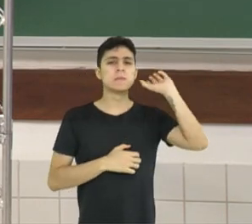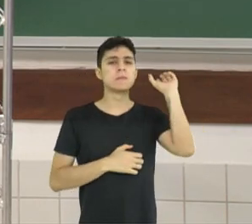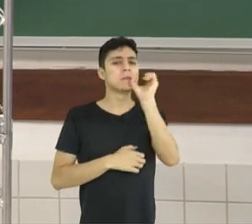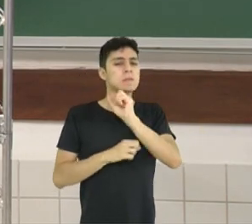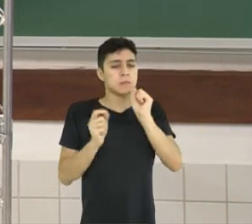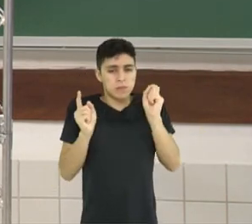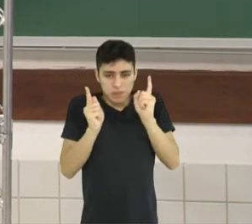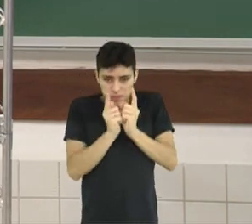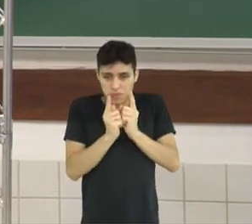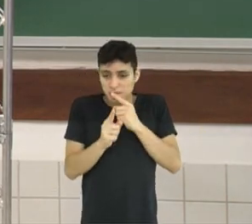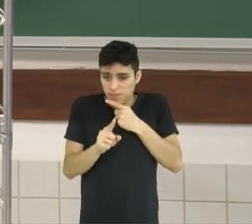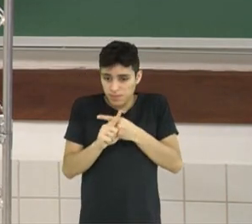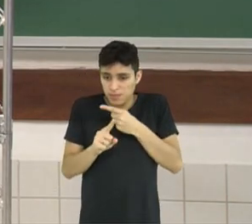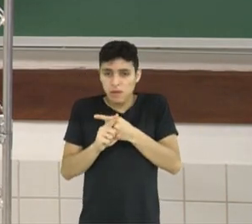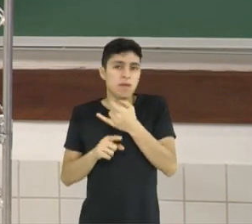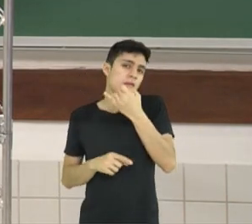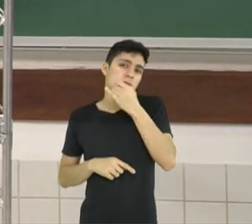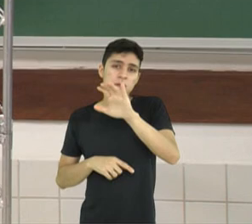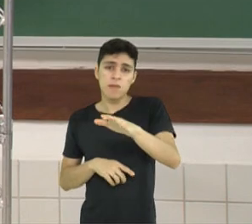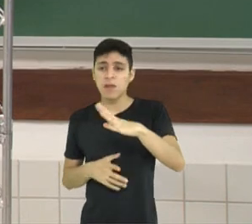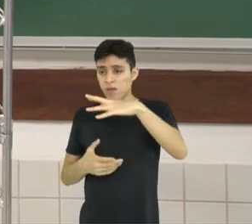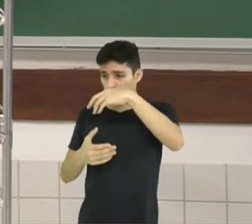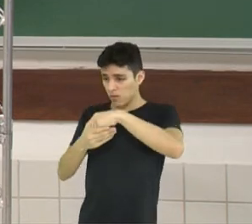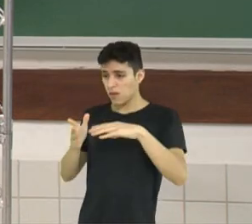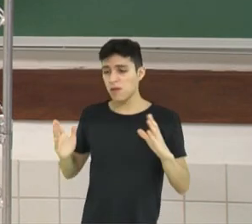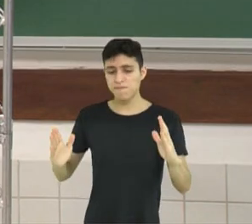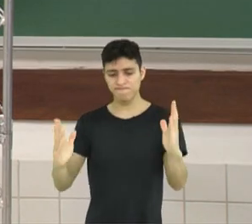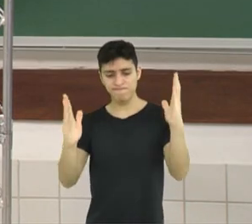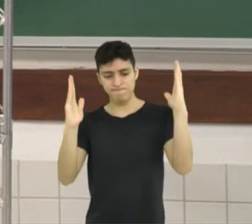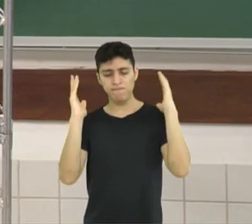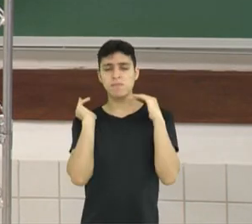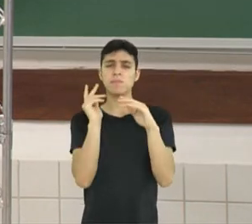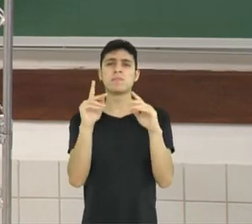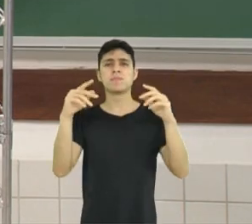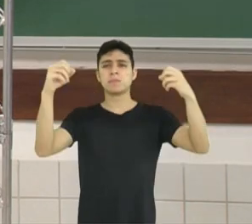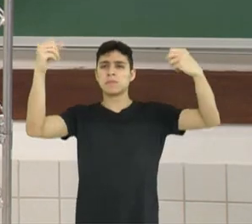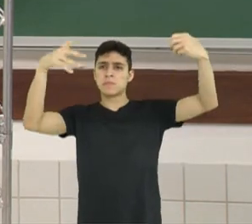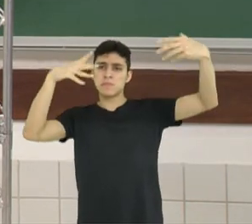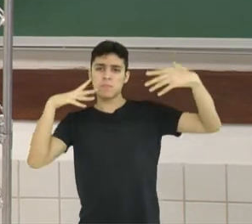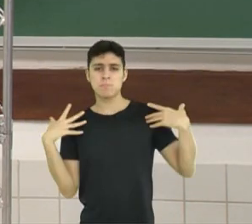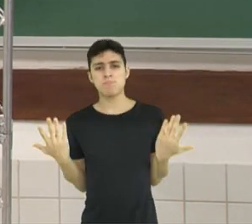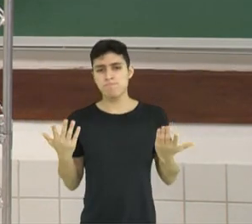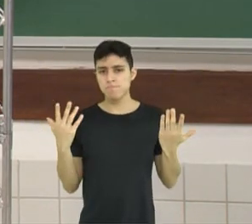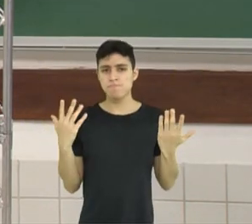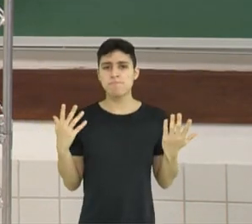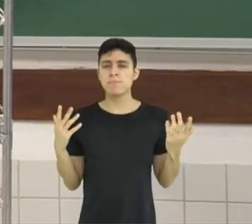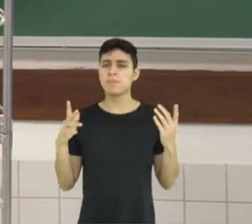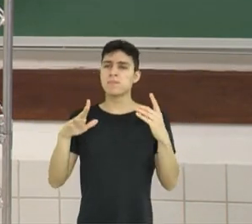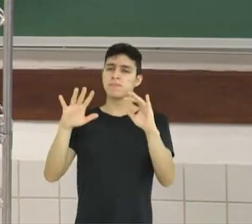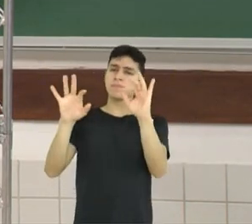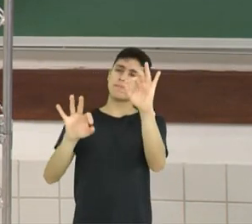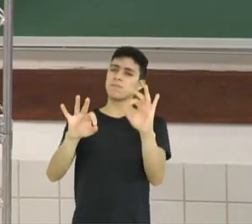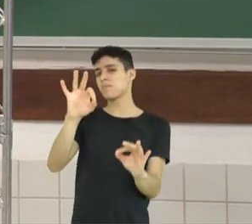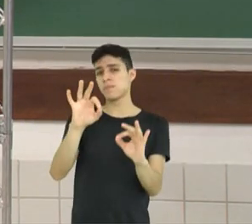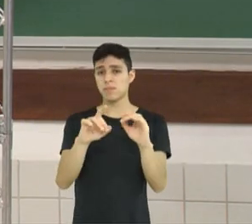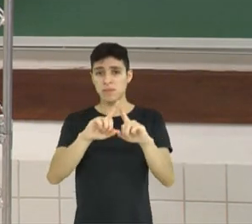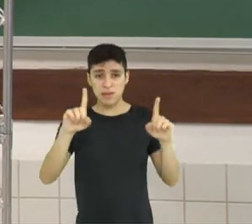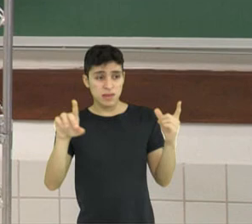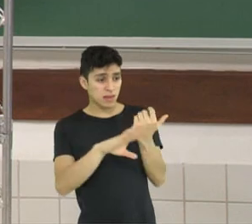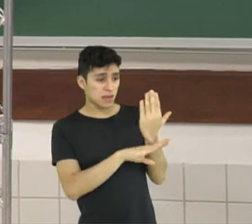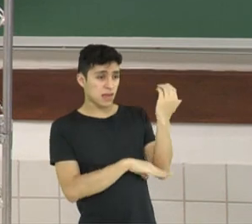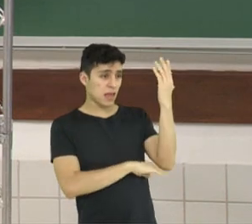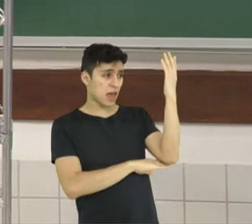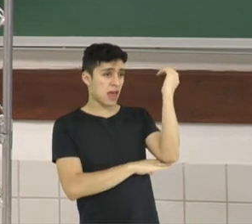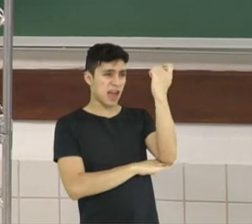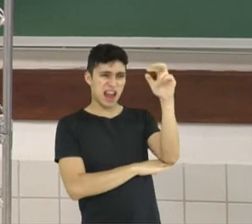porque precisava passando no estúdio tem uma iluminação própria Estou no estúdio Estou comendo numeração minha Cut está uma beleza né E quando você tá